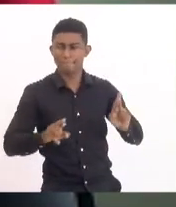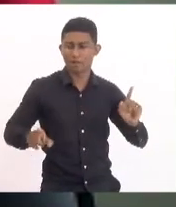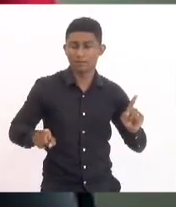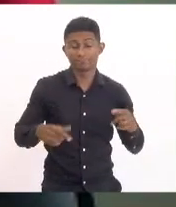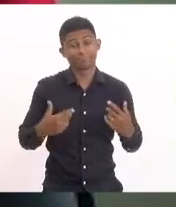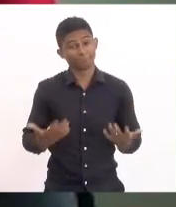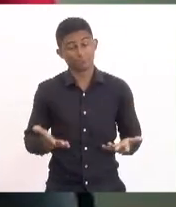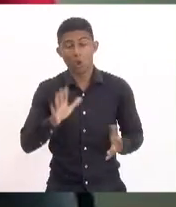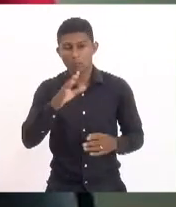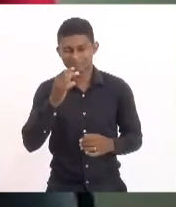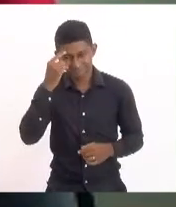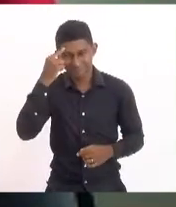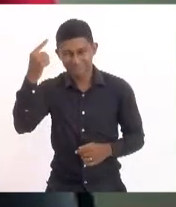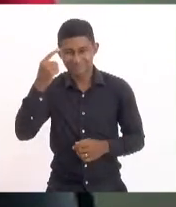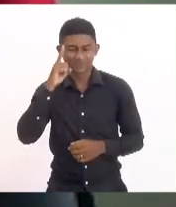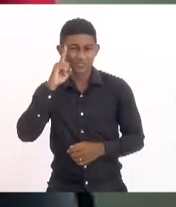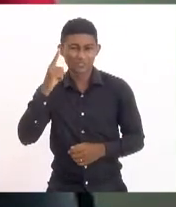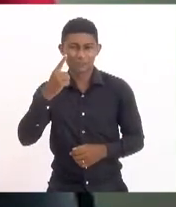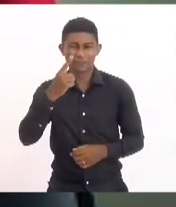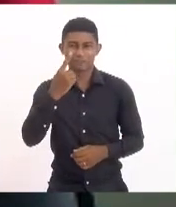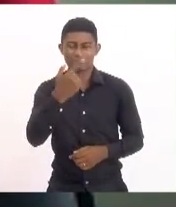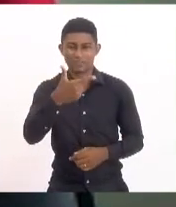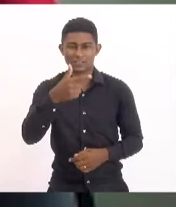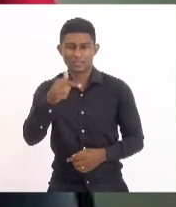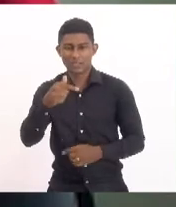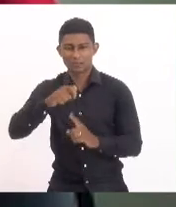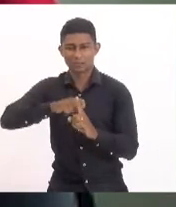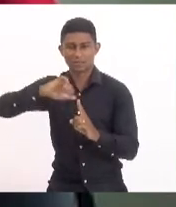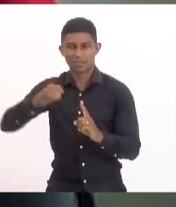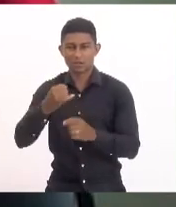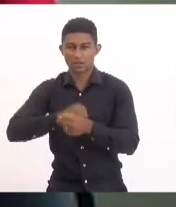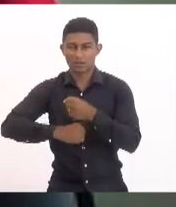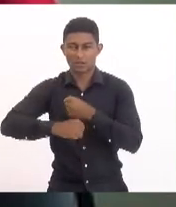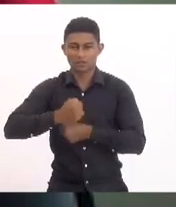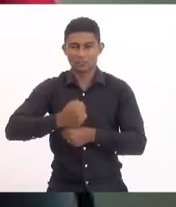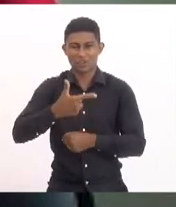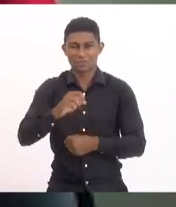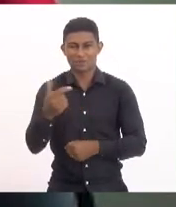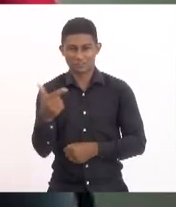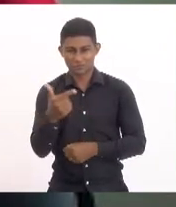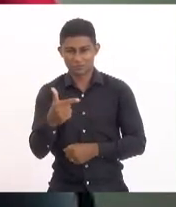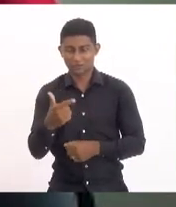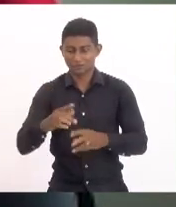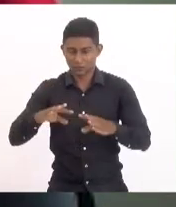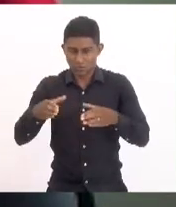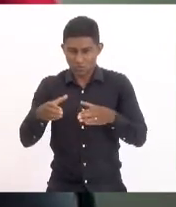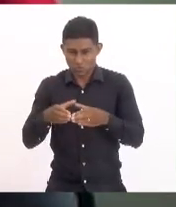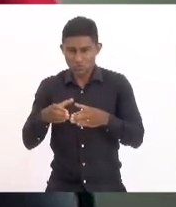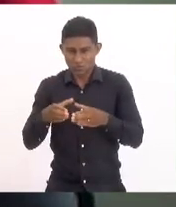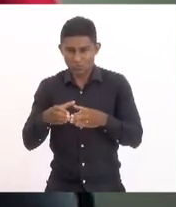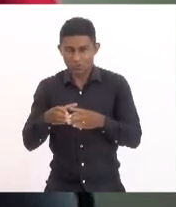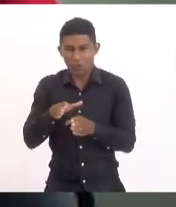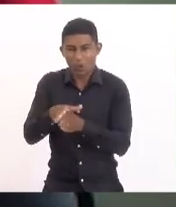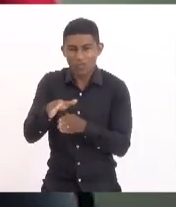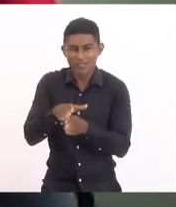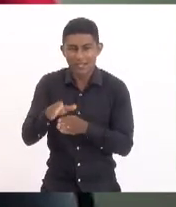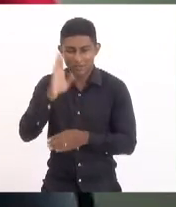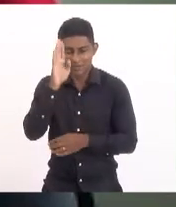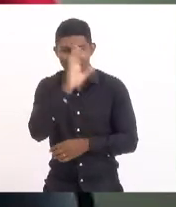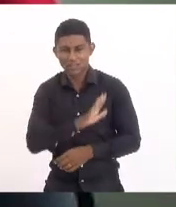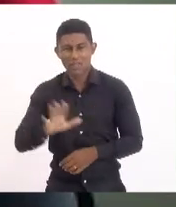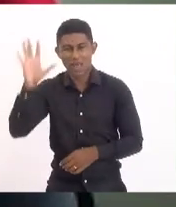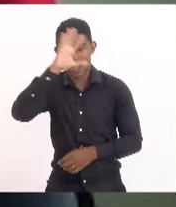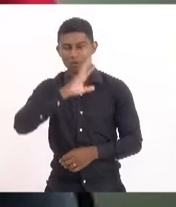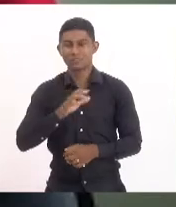de janeiro de 2022, o Conselho Nacional de Educação fez uma manifestação recomendando o